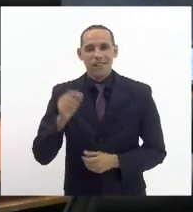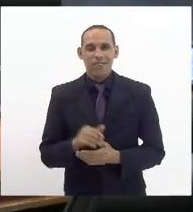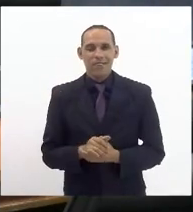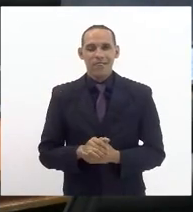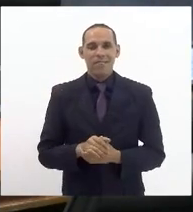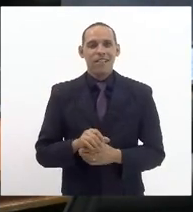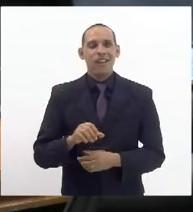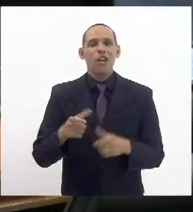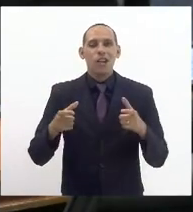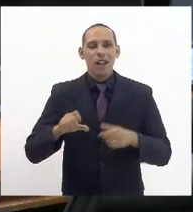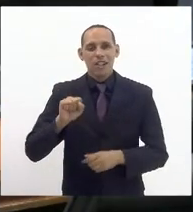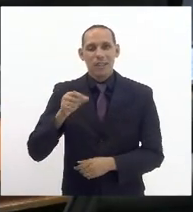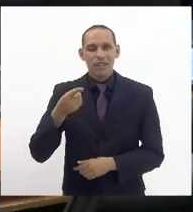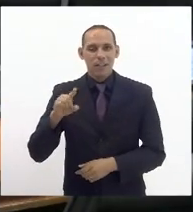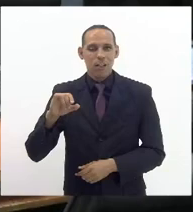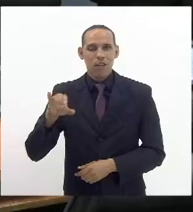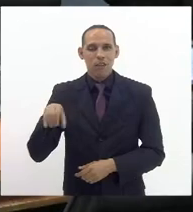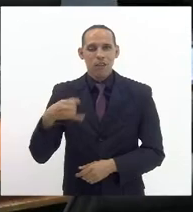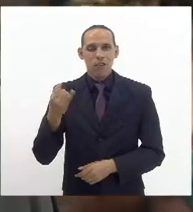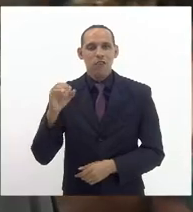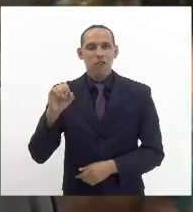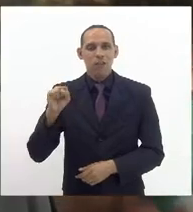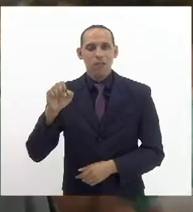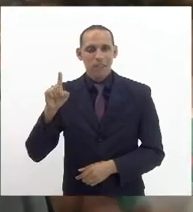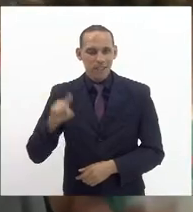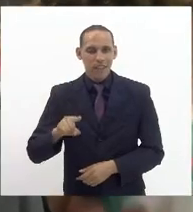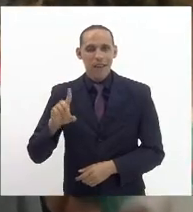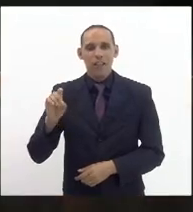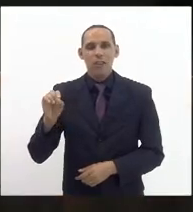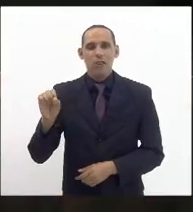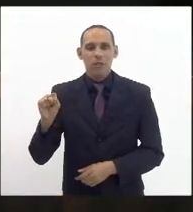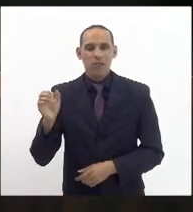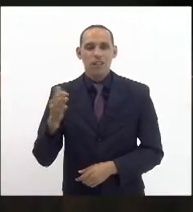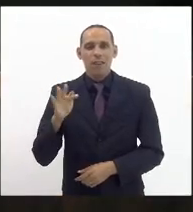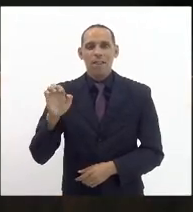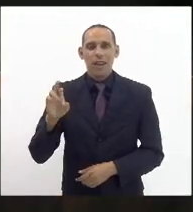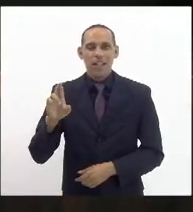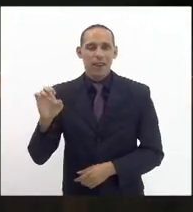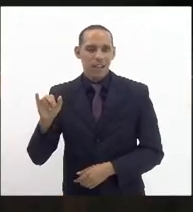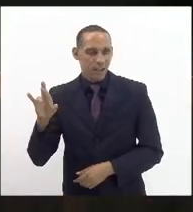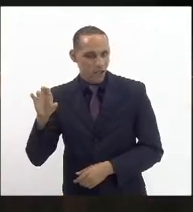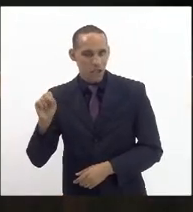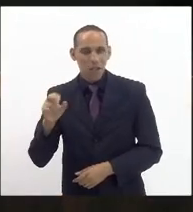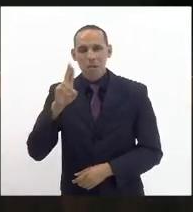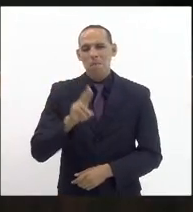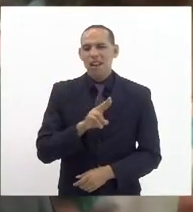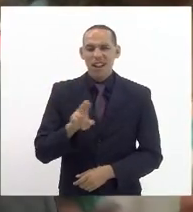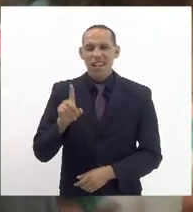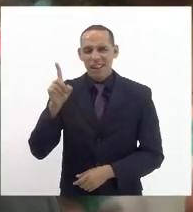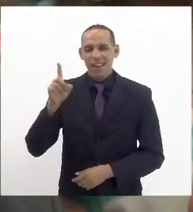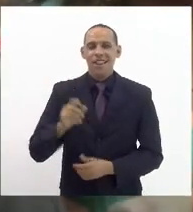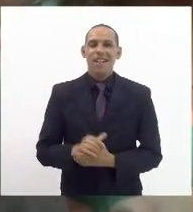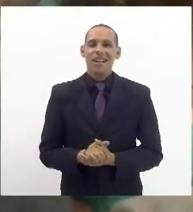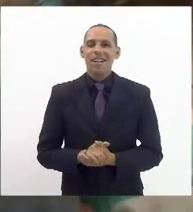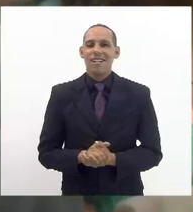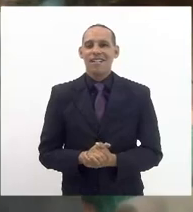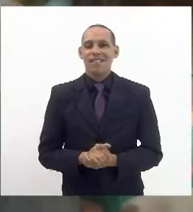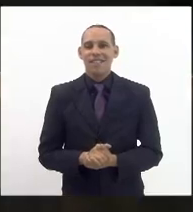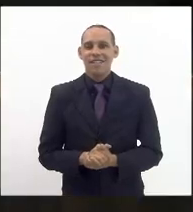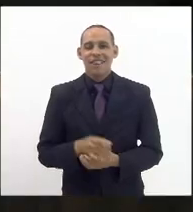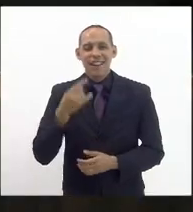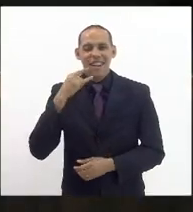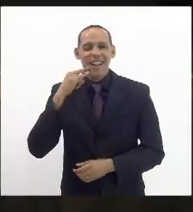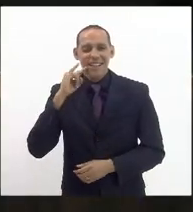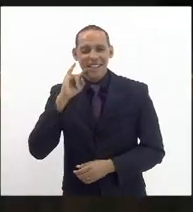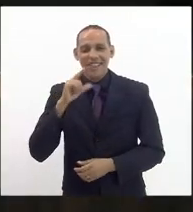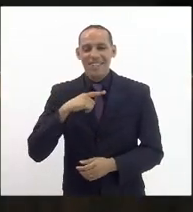dos Ferreiros. São José dos Ferreiros, nossa terrinha, né? É. Nosso padre, nosso companheiro lá. Torresmo, Cachacinha. E a